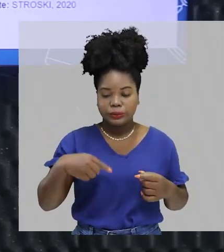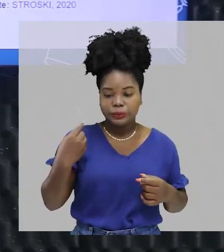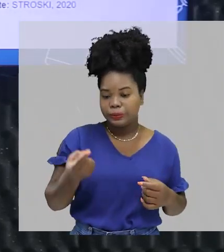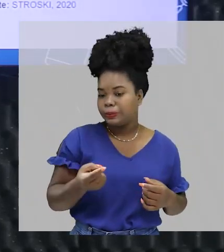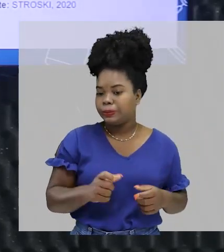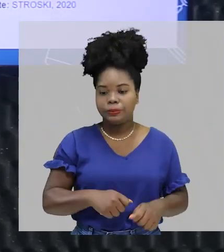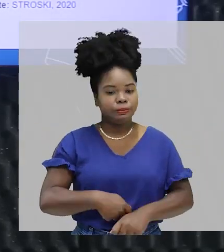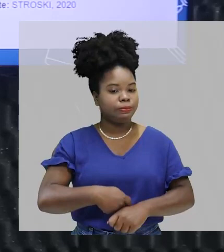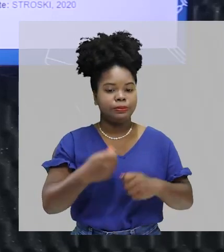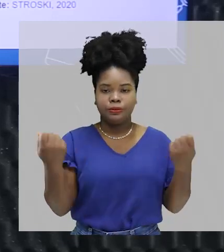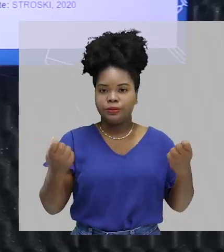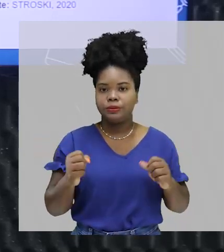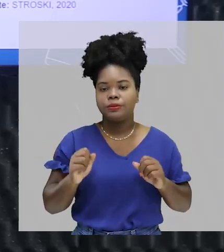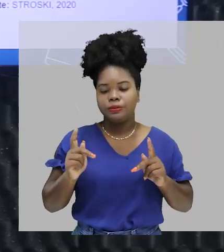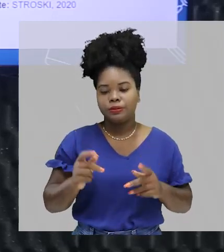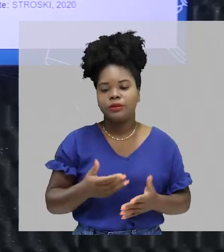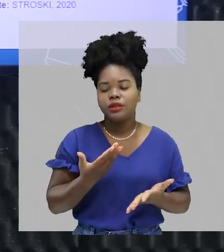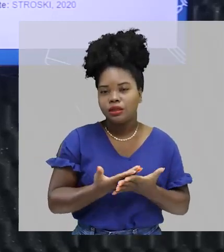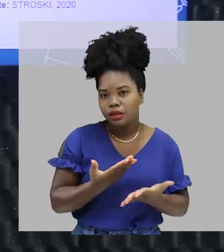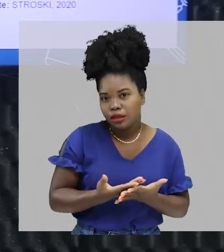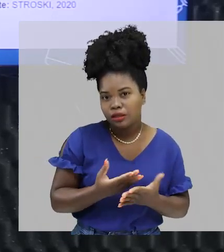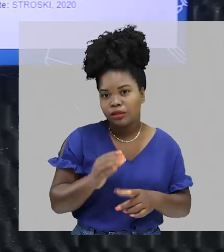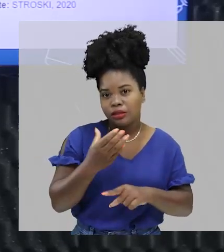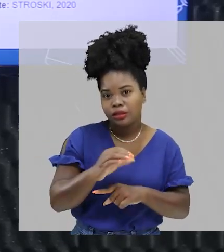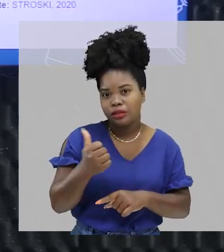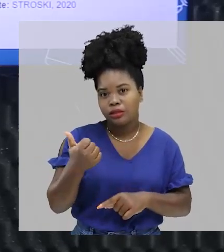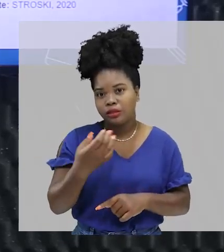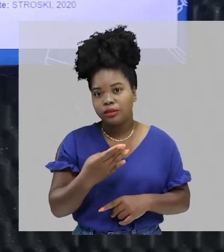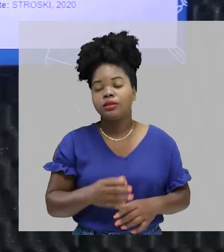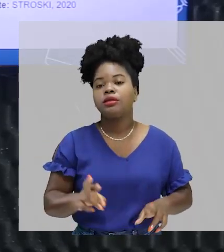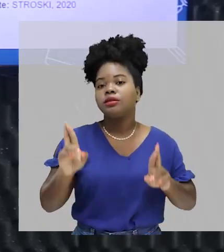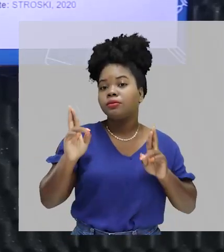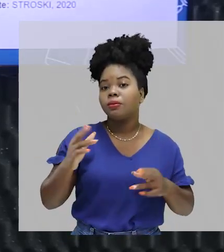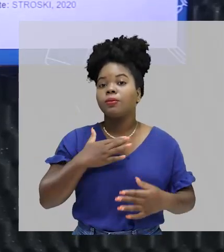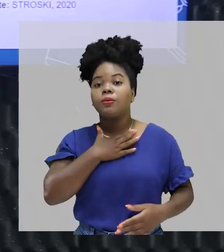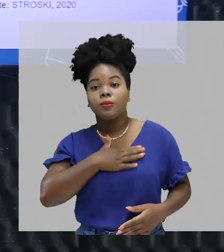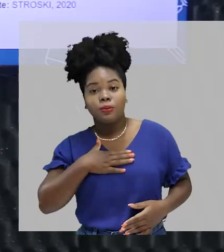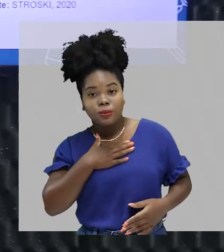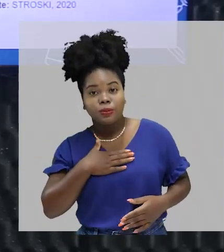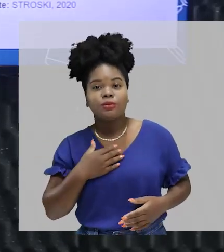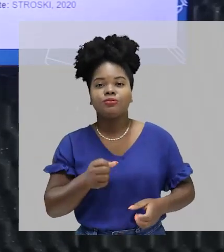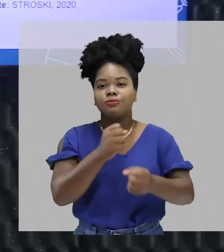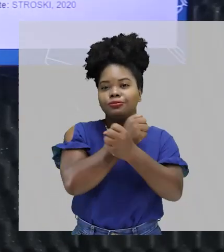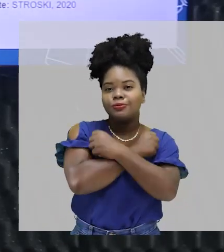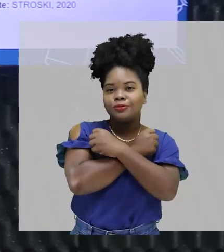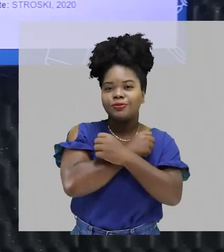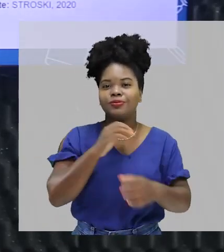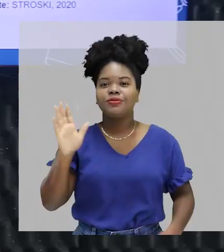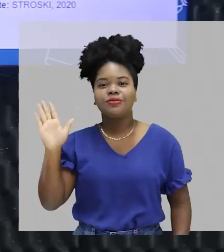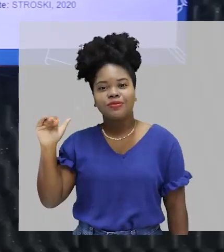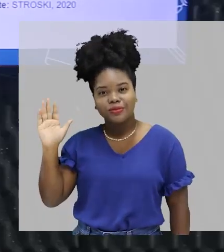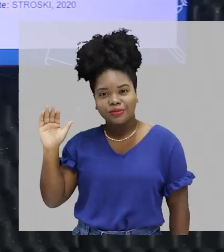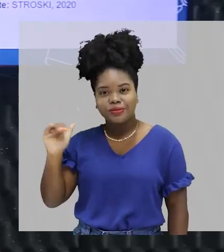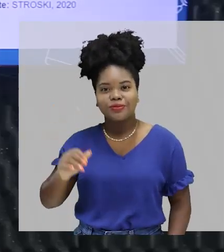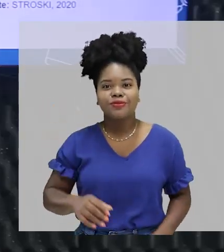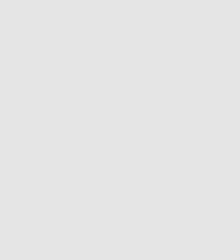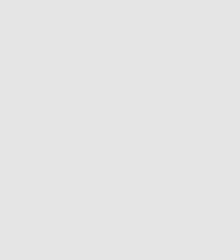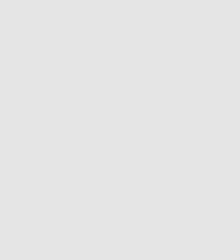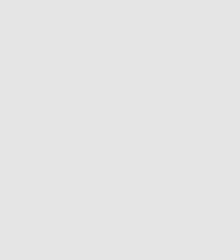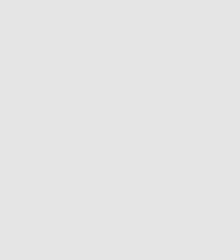possível. Tudo bem, turminha? A nossa aula sobre carbono 14. Espero que vocês tenham gostado. Forte abraço. Valeu.